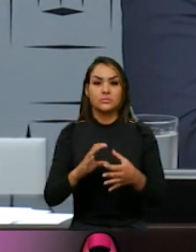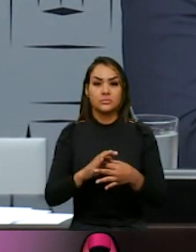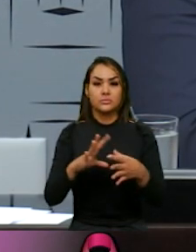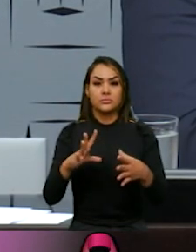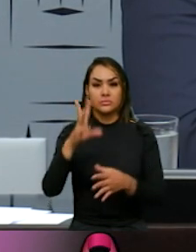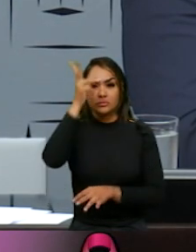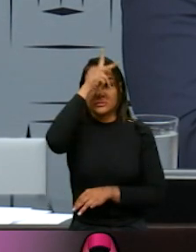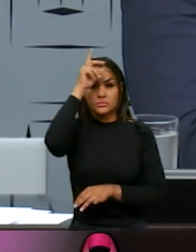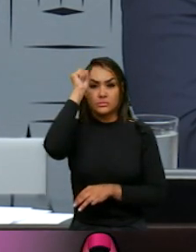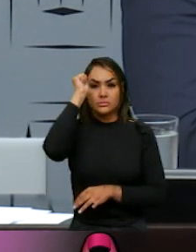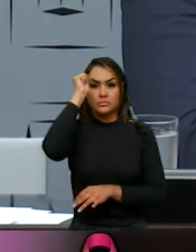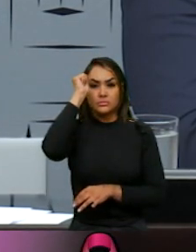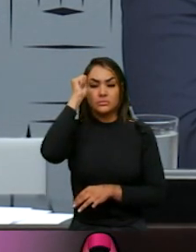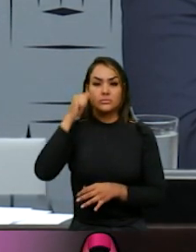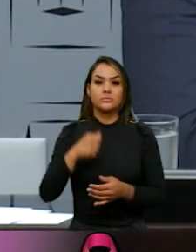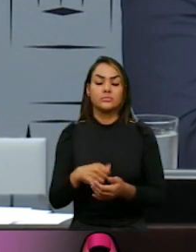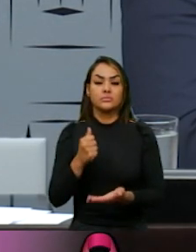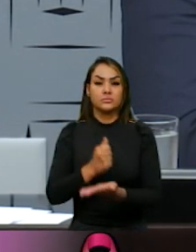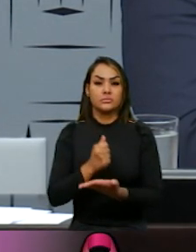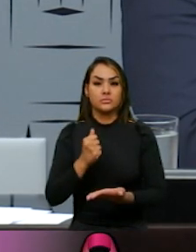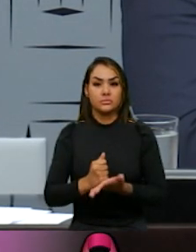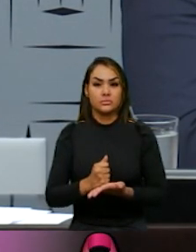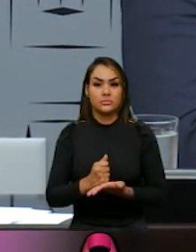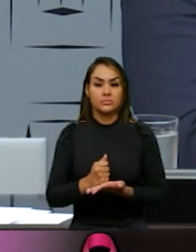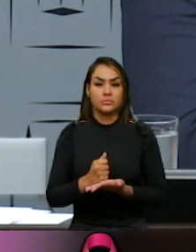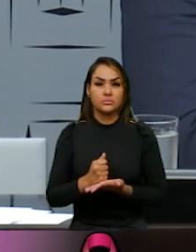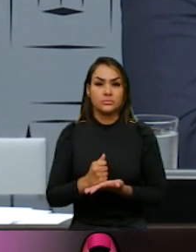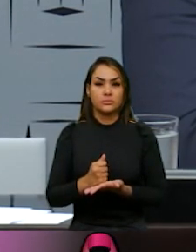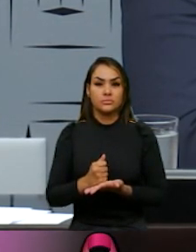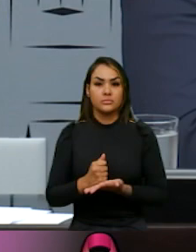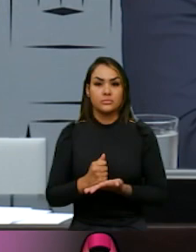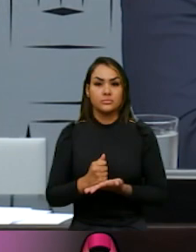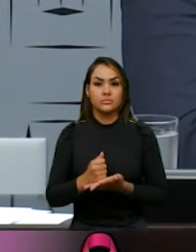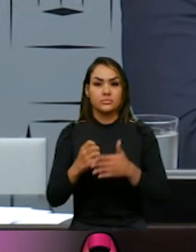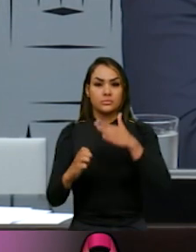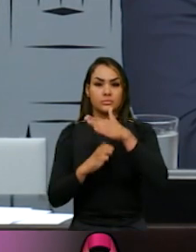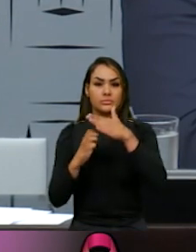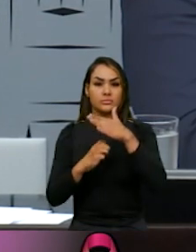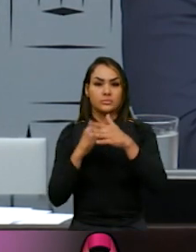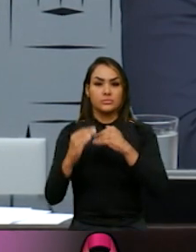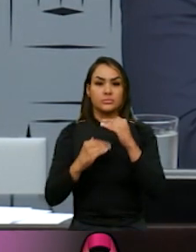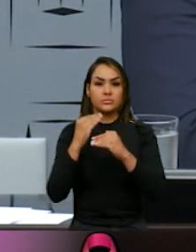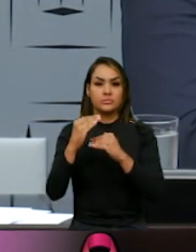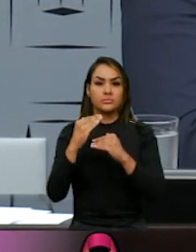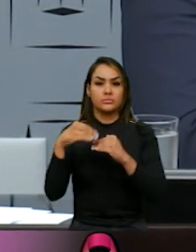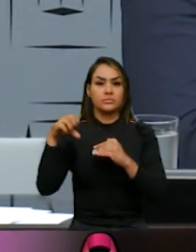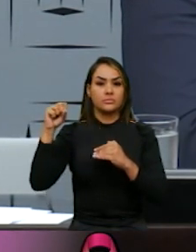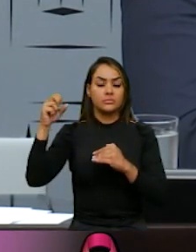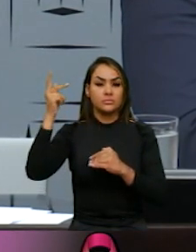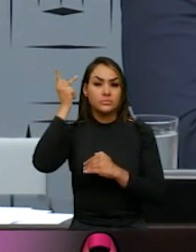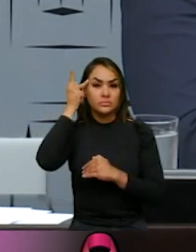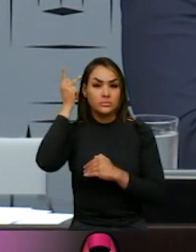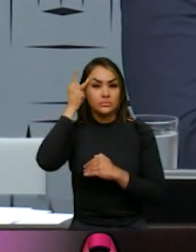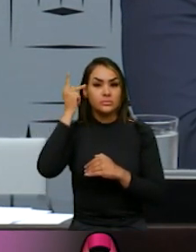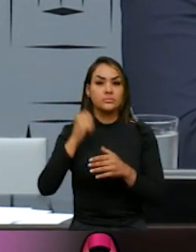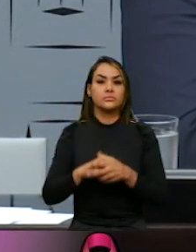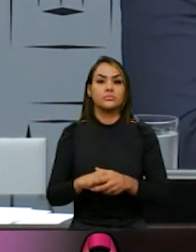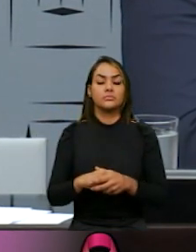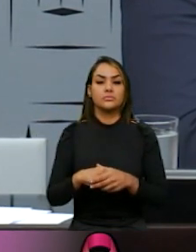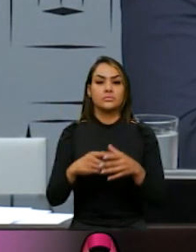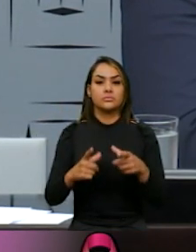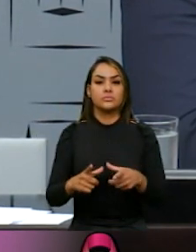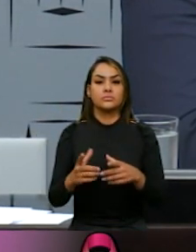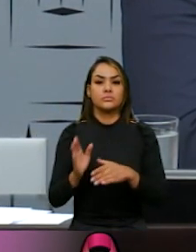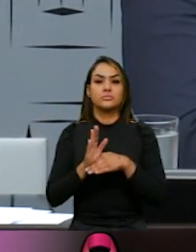o município de Araçatuba a contratar com a Desenvolve SP, Agência de Fomento do Estado de